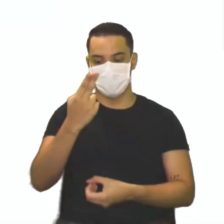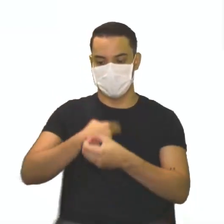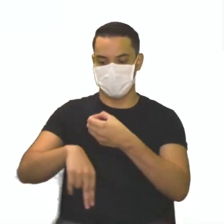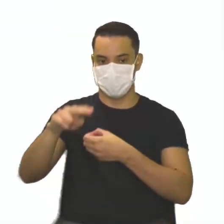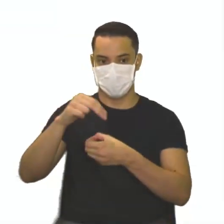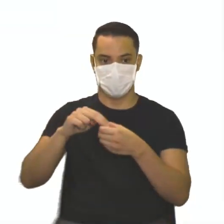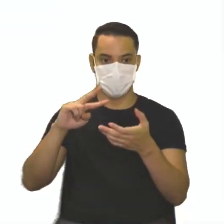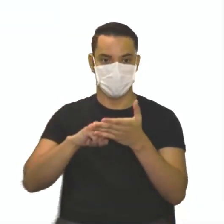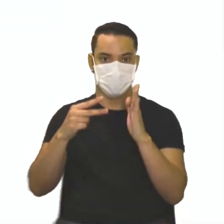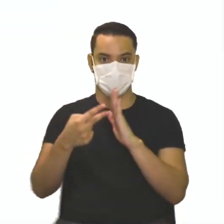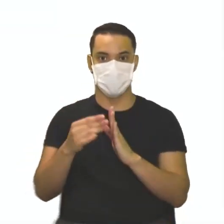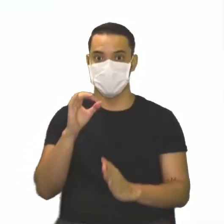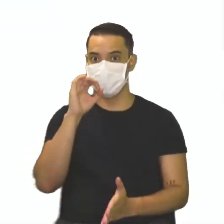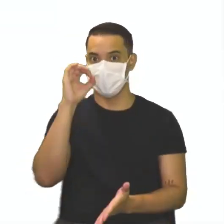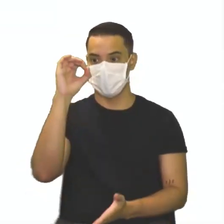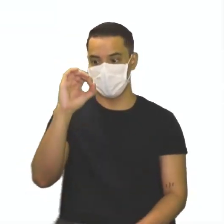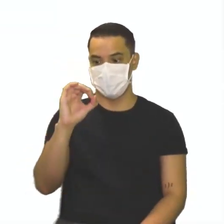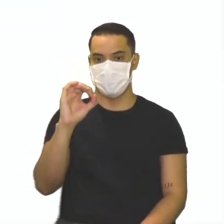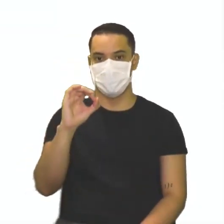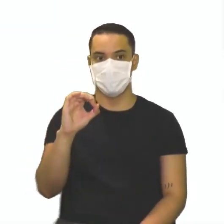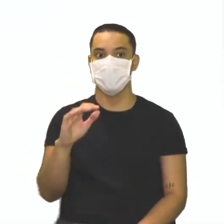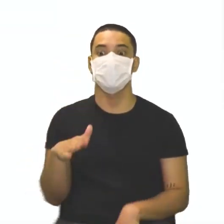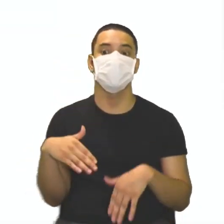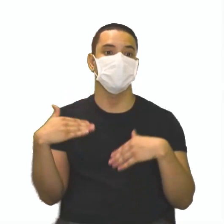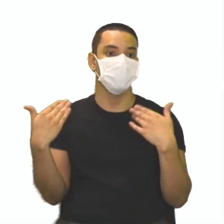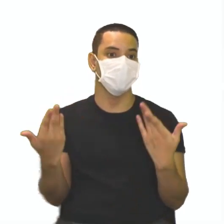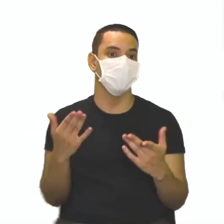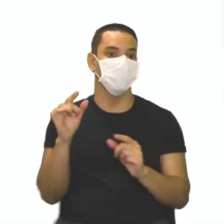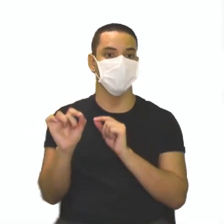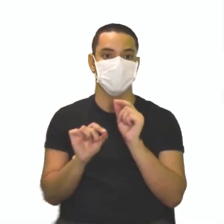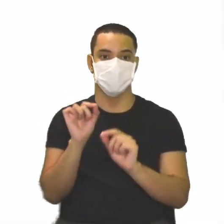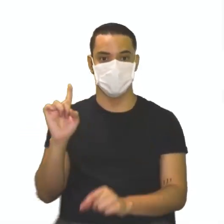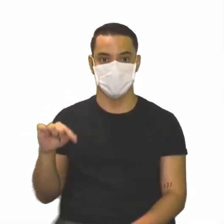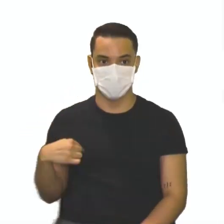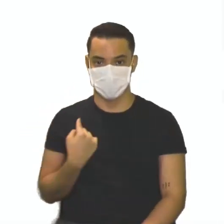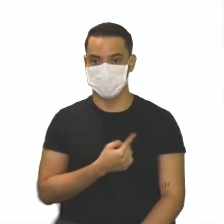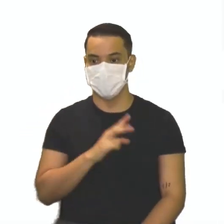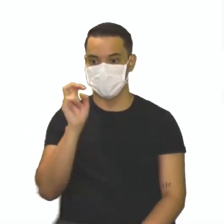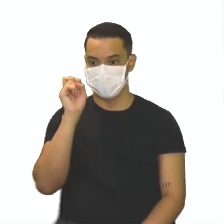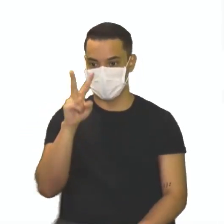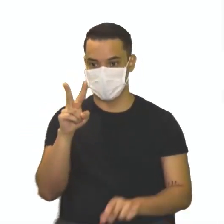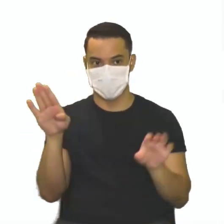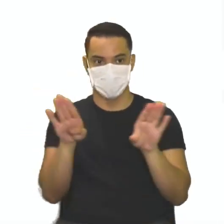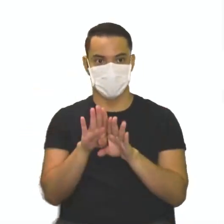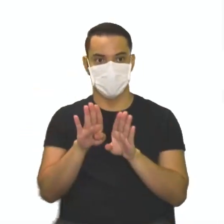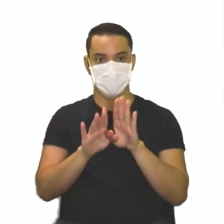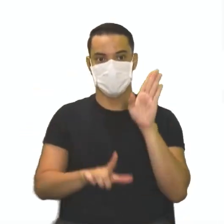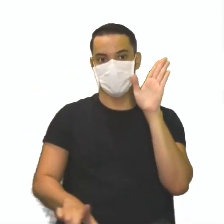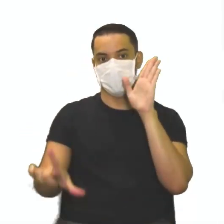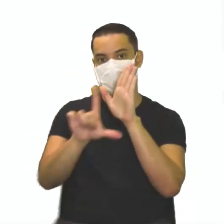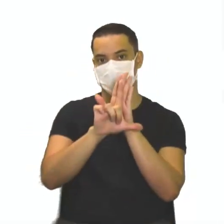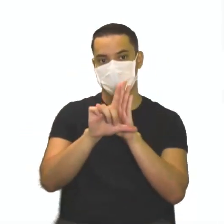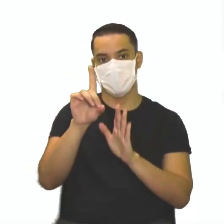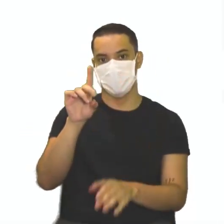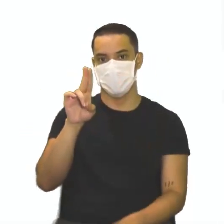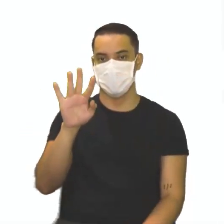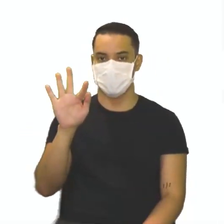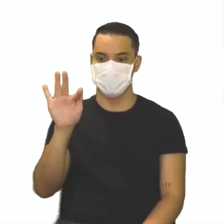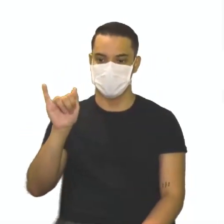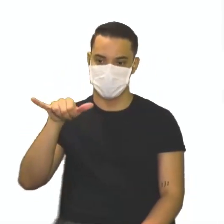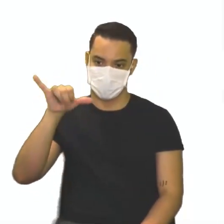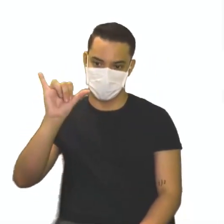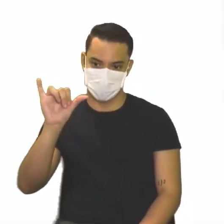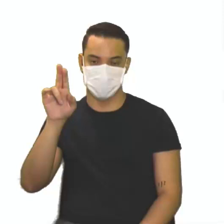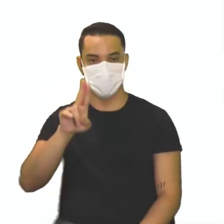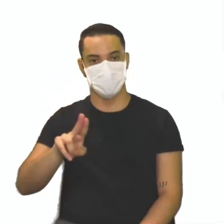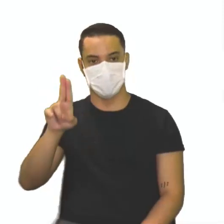0. Bom, galerinha, o que nós vimos mais também? Nós vimos que pela lei de Dufay, que trabalha a